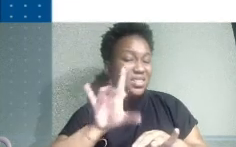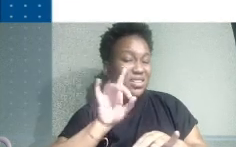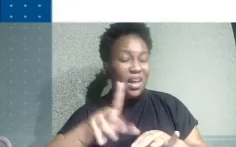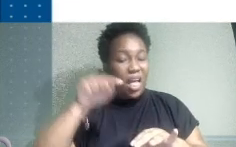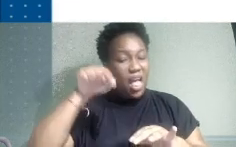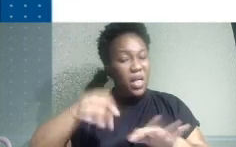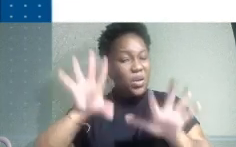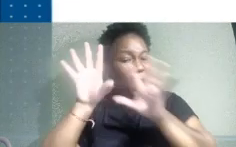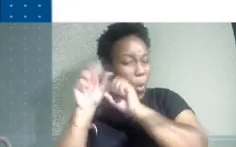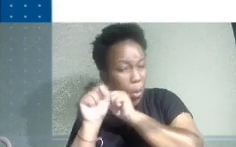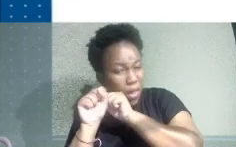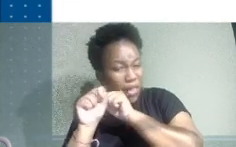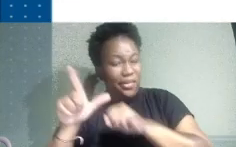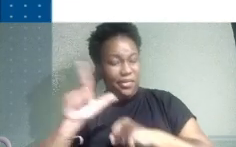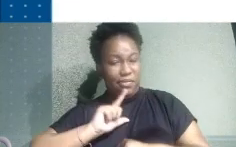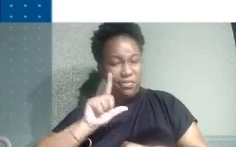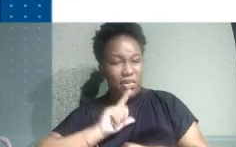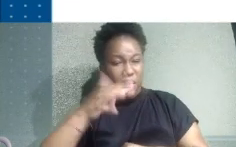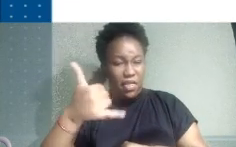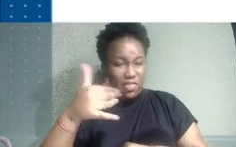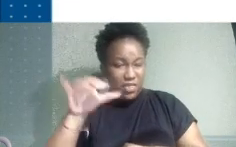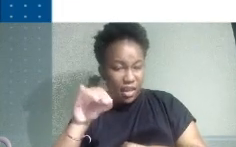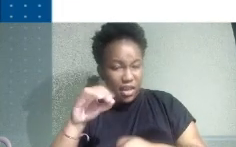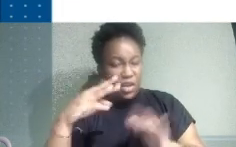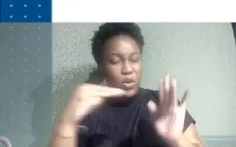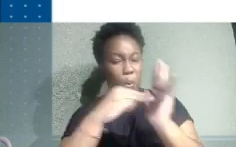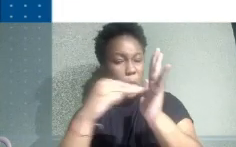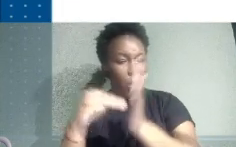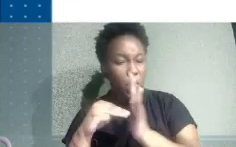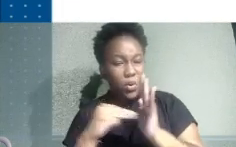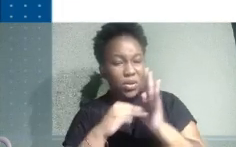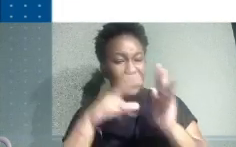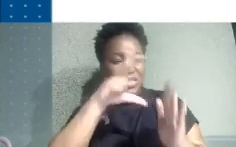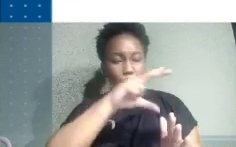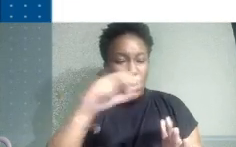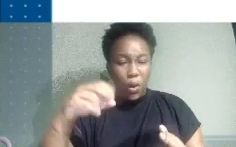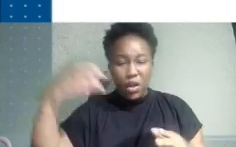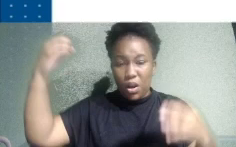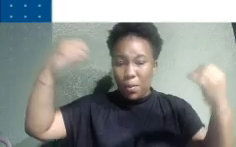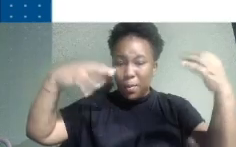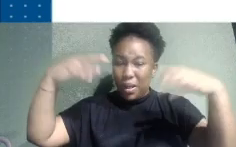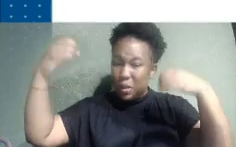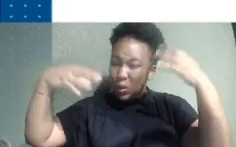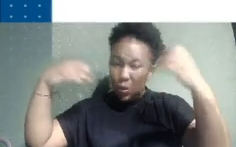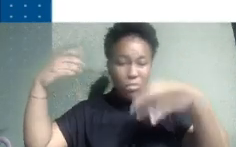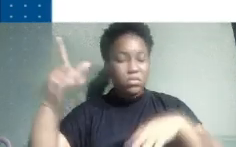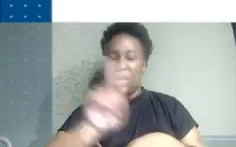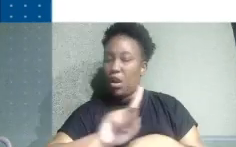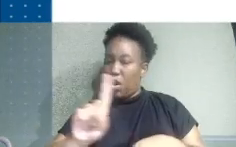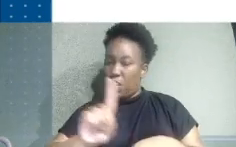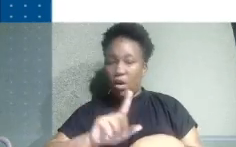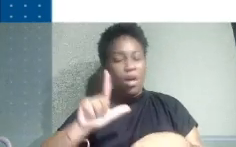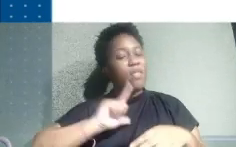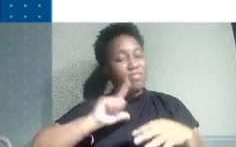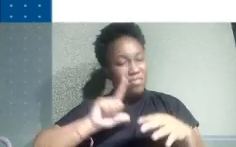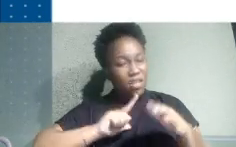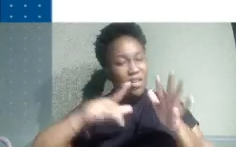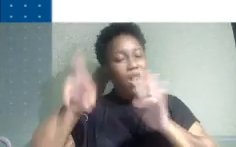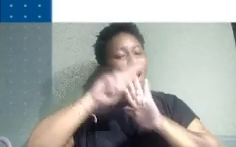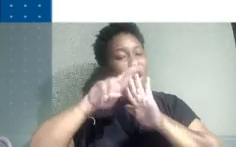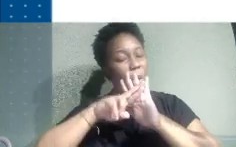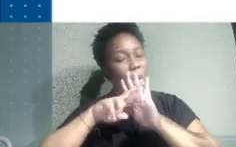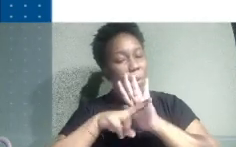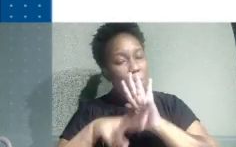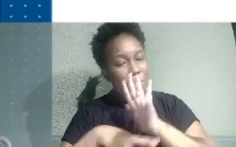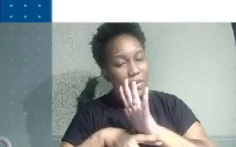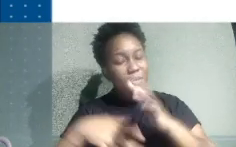quarto aqui vai ter 10 tomadas, vai ter 50 pontos de iluminação. Não é assim que funciona. existe uma recomendação normativa, né? E ter